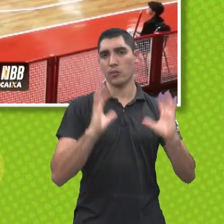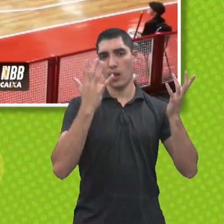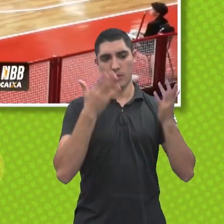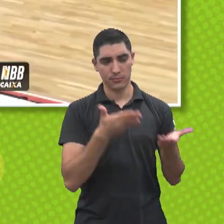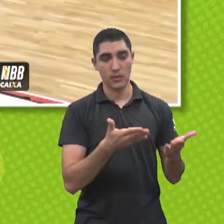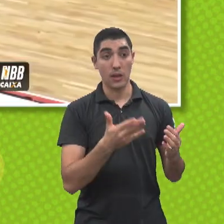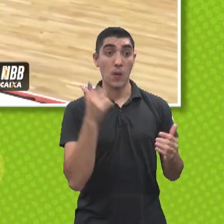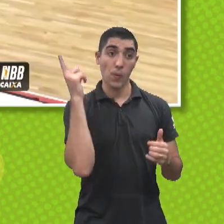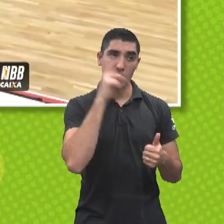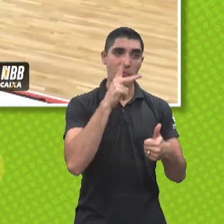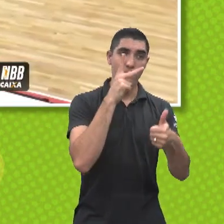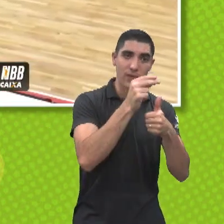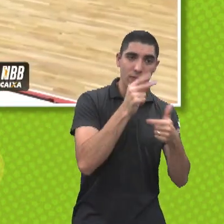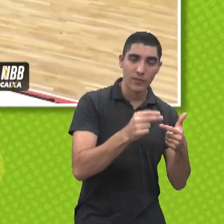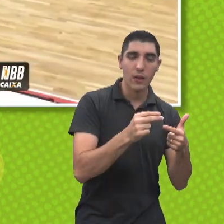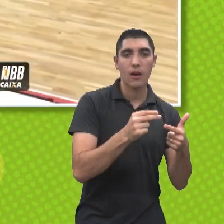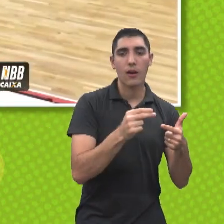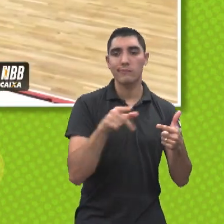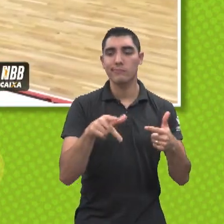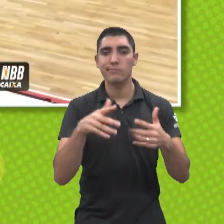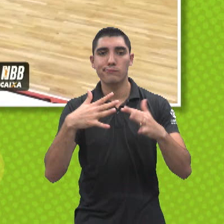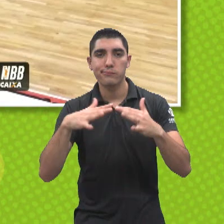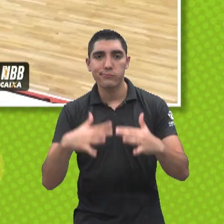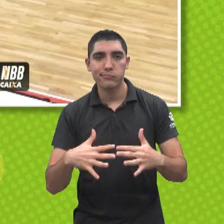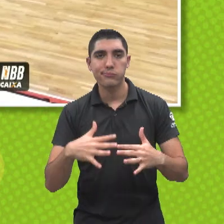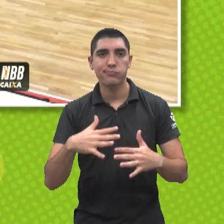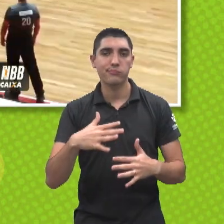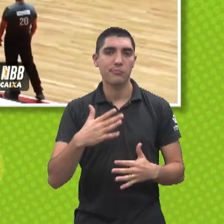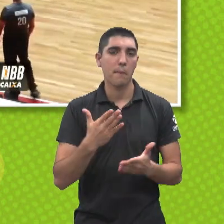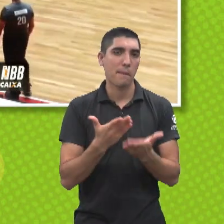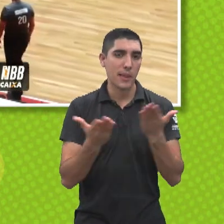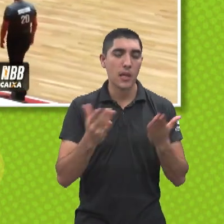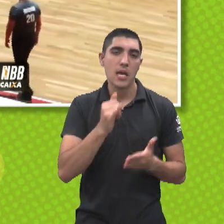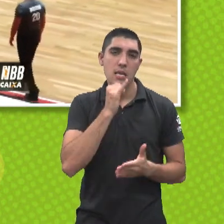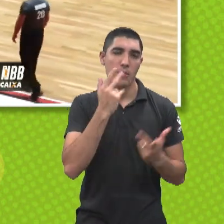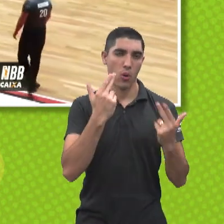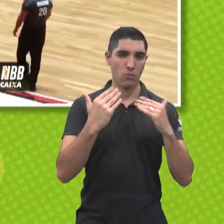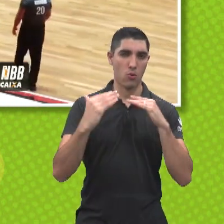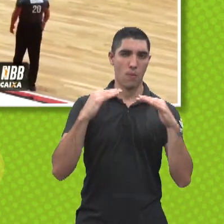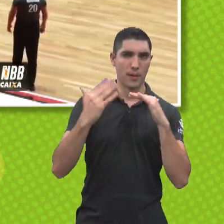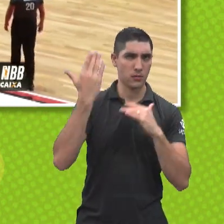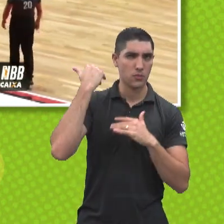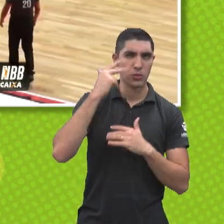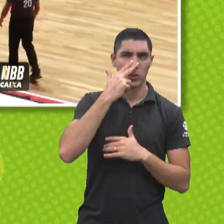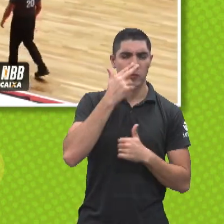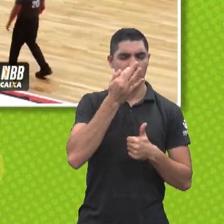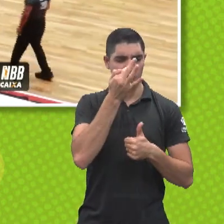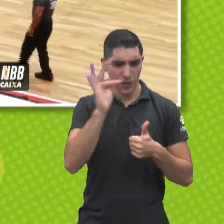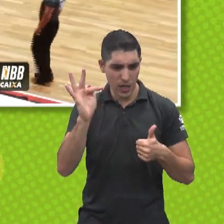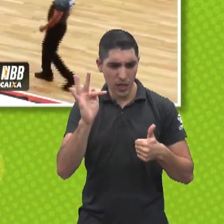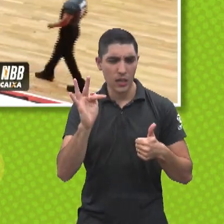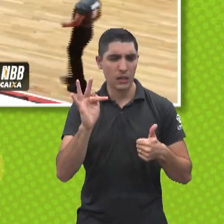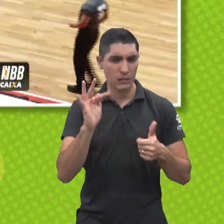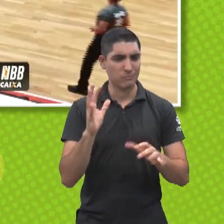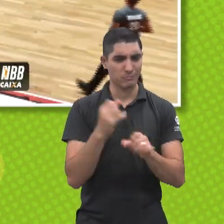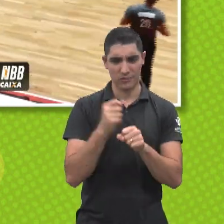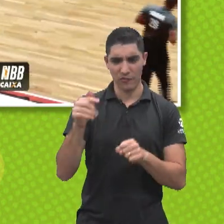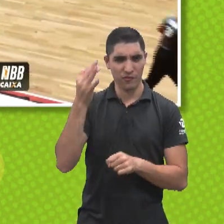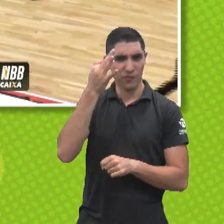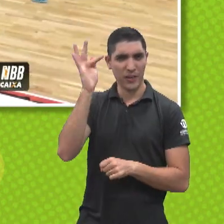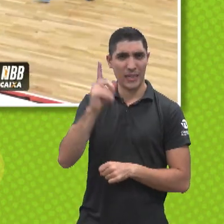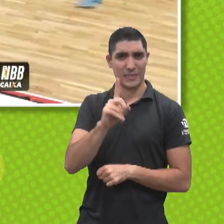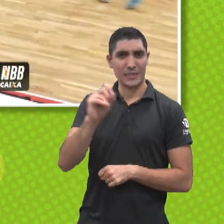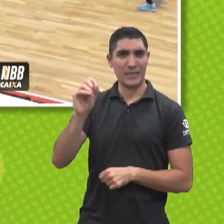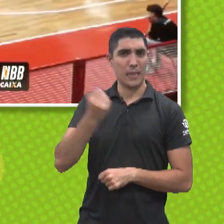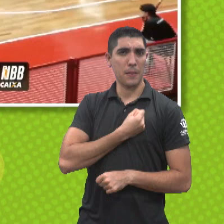vitórias, derrotas, jogos muito abaixo, né, como foi contra, se não me engano, contra a Franca, foi placar centenário para a Franca, e